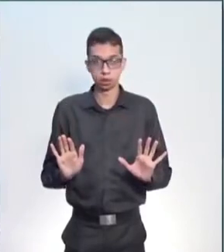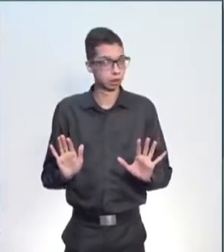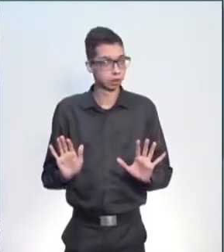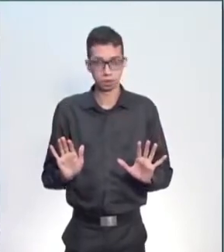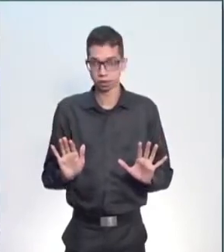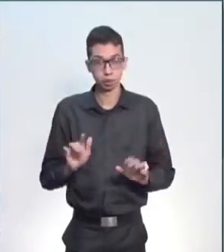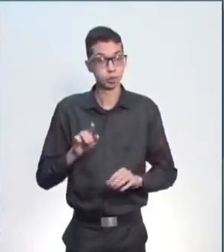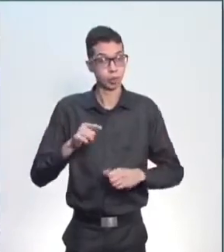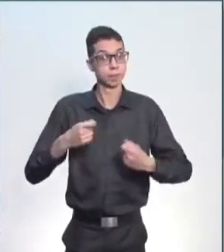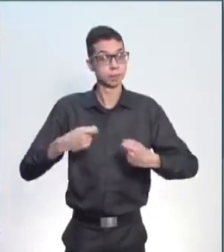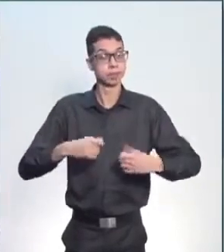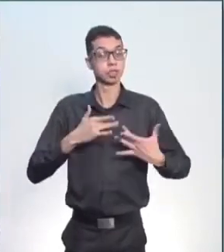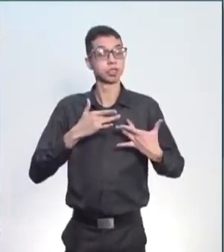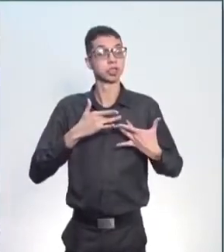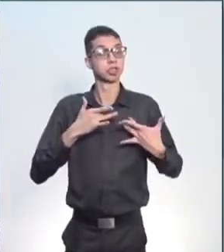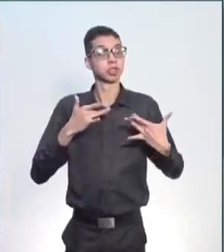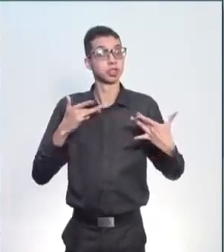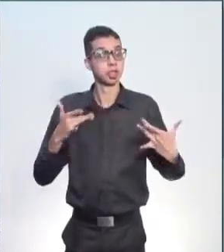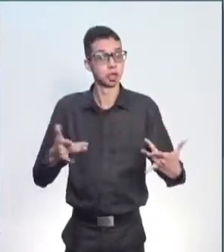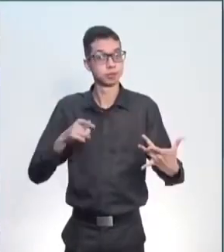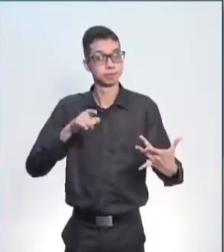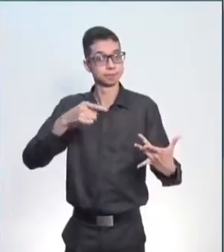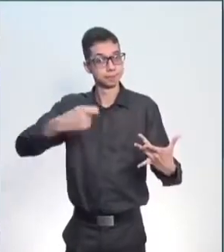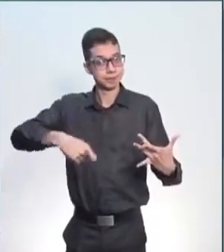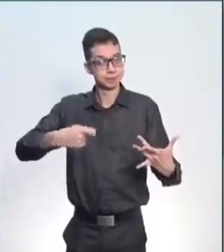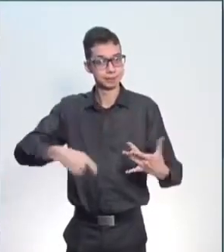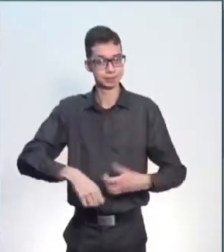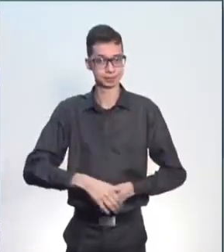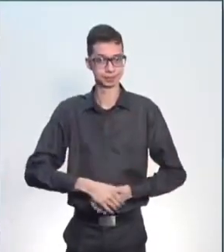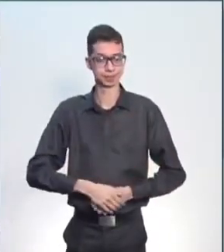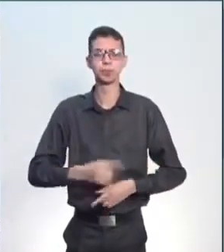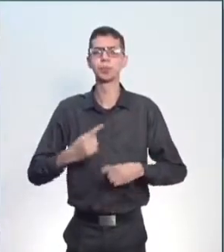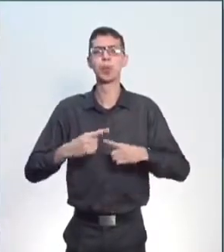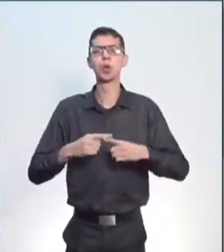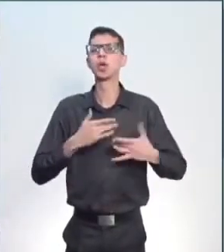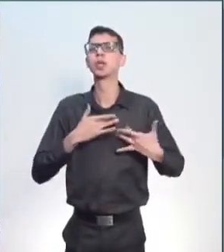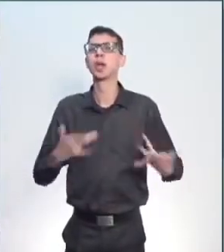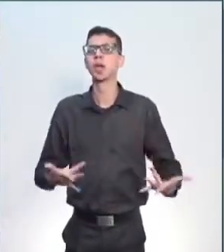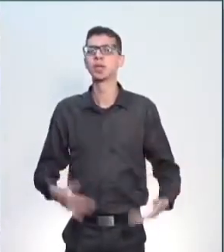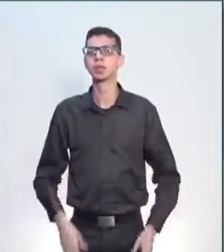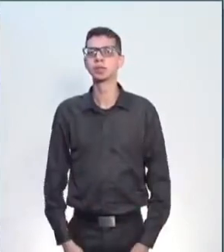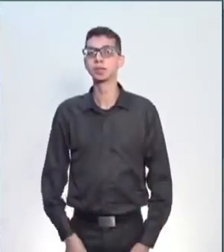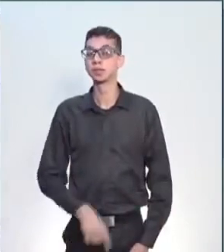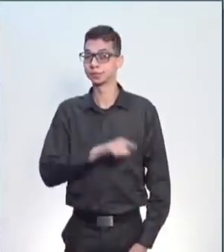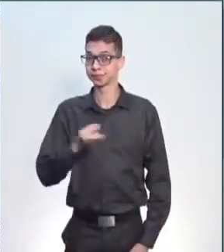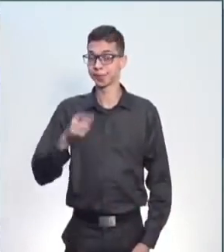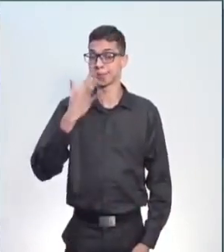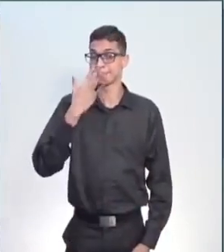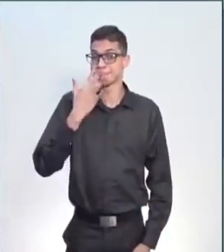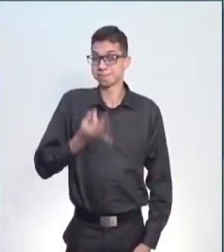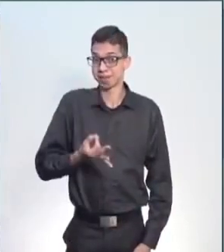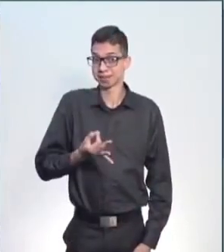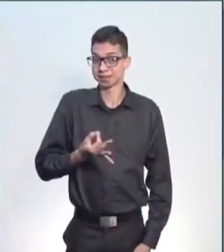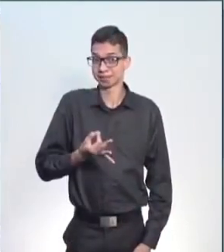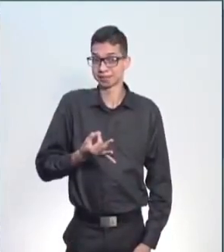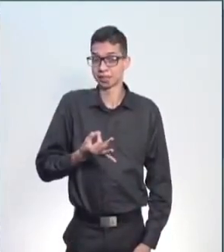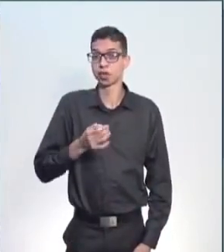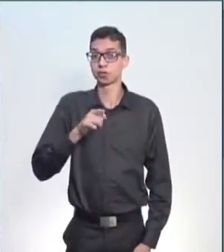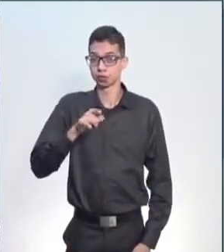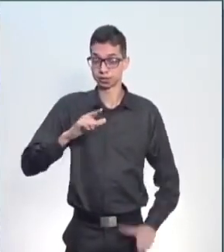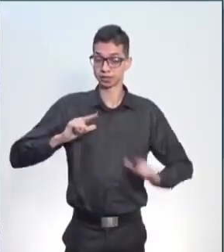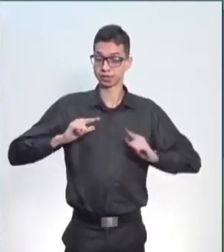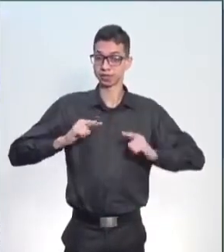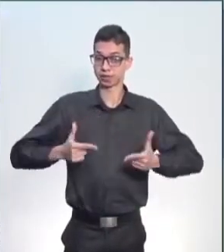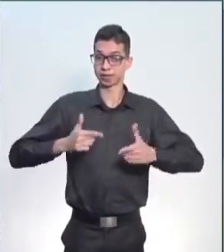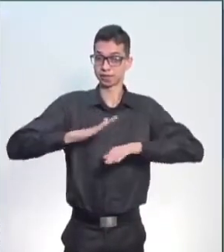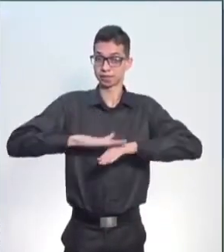que ser solidário, você tem que prestar atenção que outras pessoas podem, né, sofrer com a sua ação. Então você vai